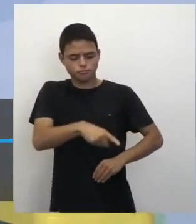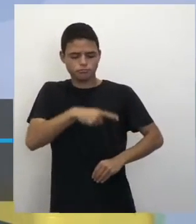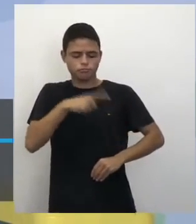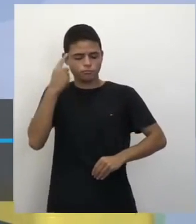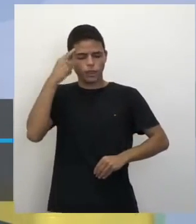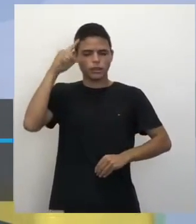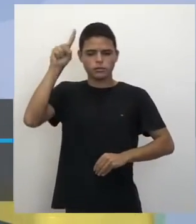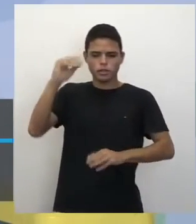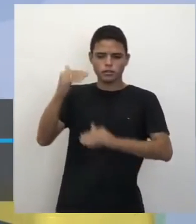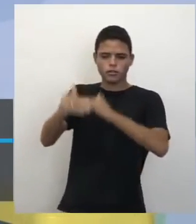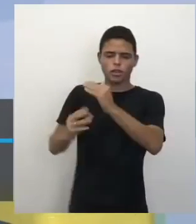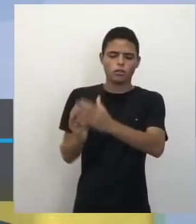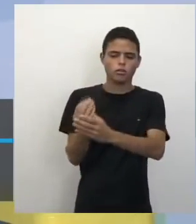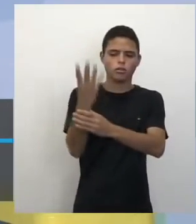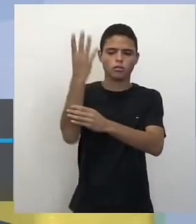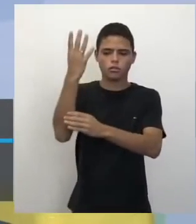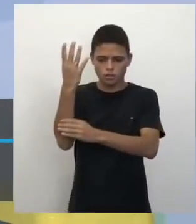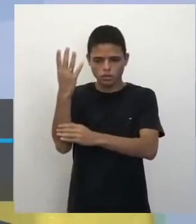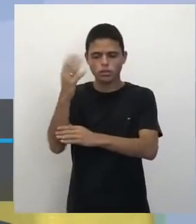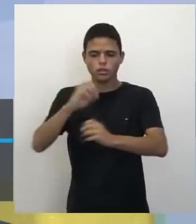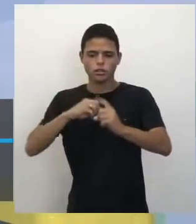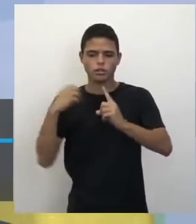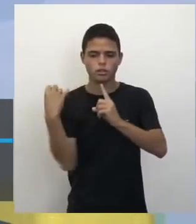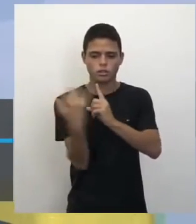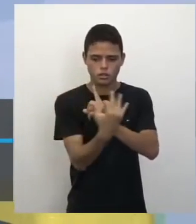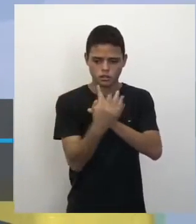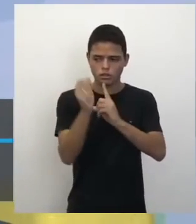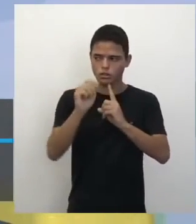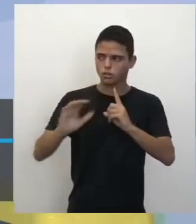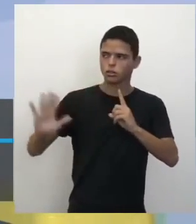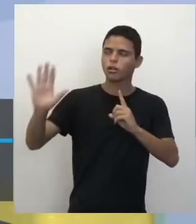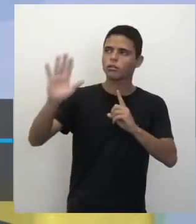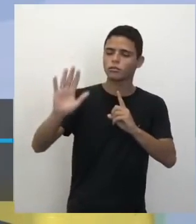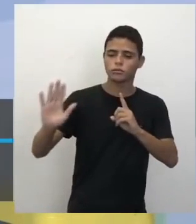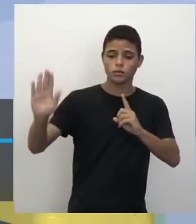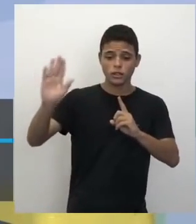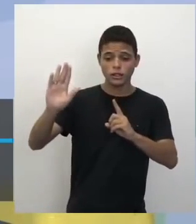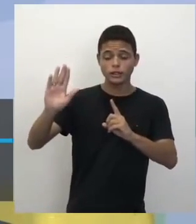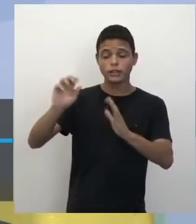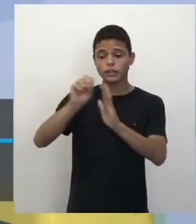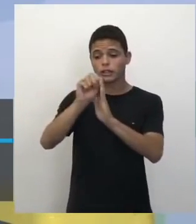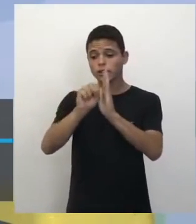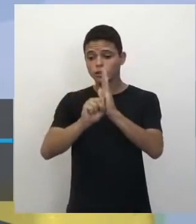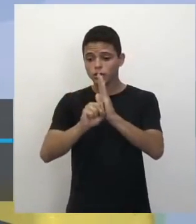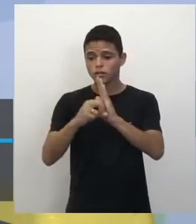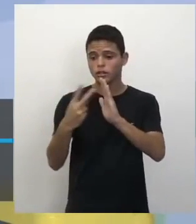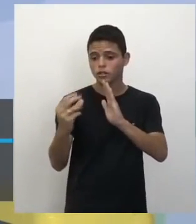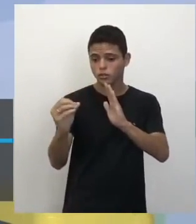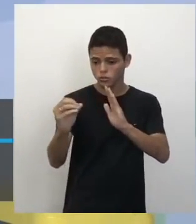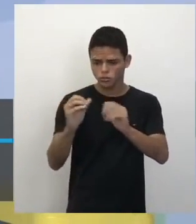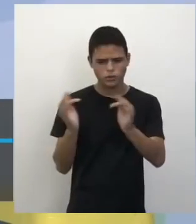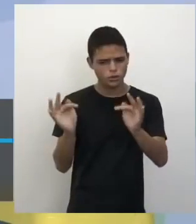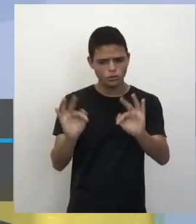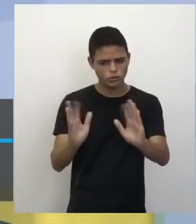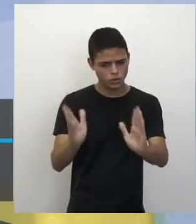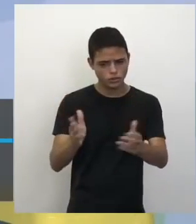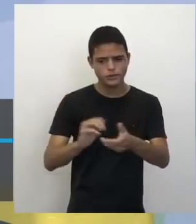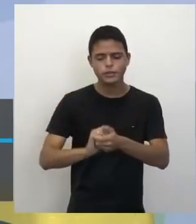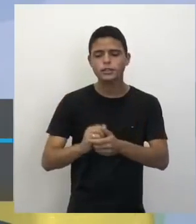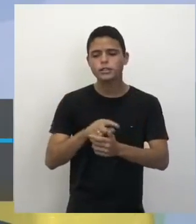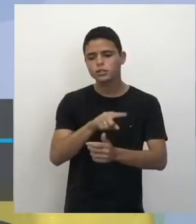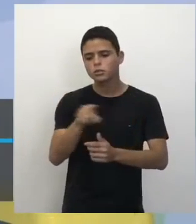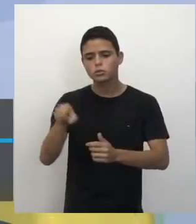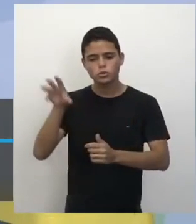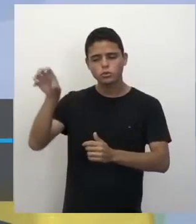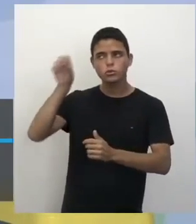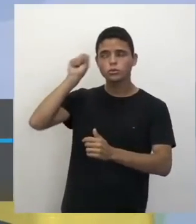surgir depois na sociedade ocidental, né, nos últimos anos do século XX. A gente vai ouvir falar